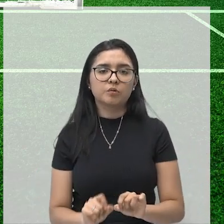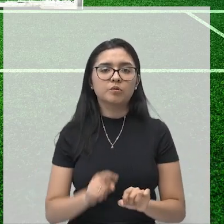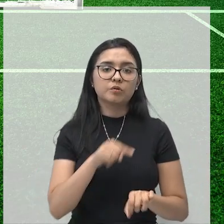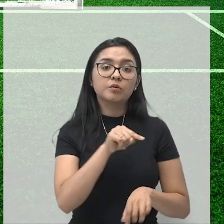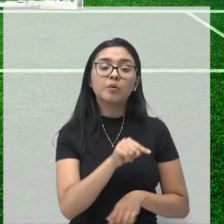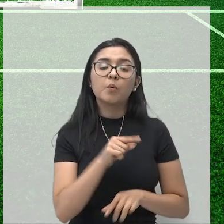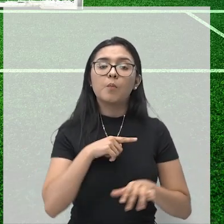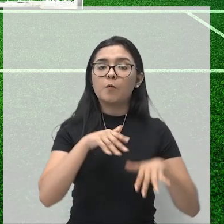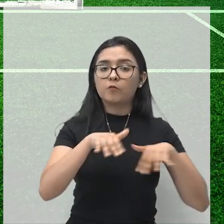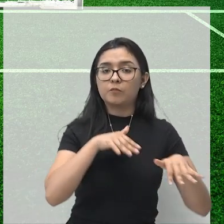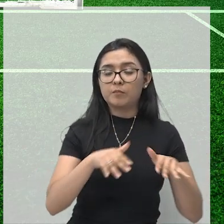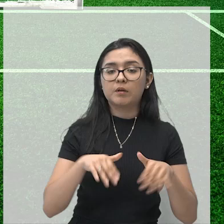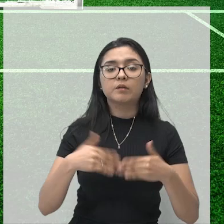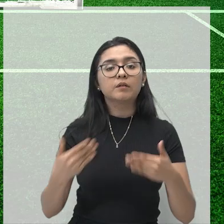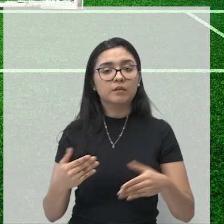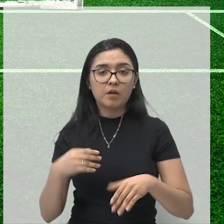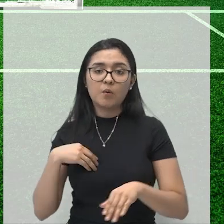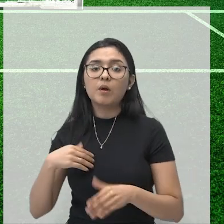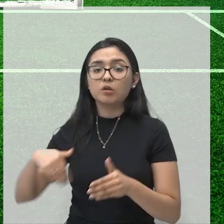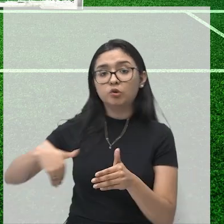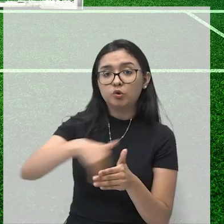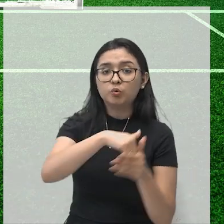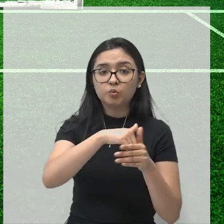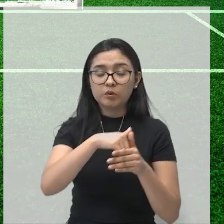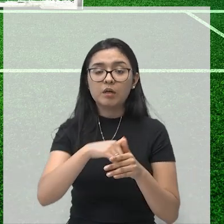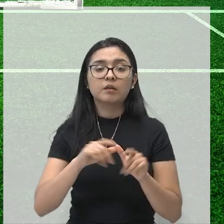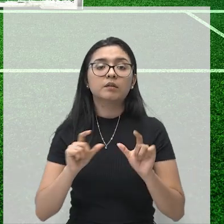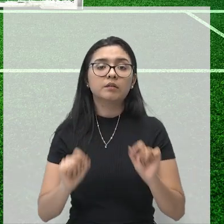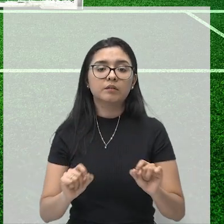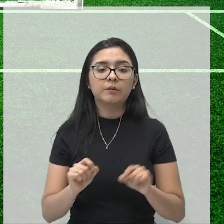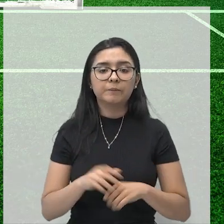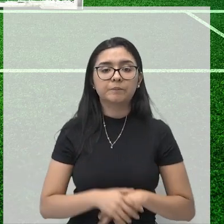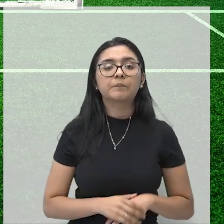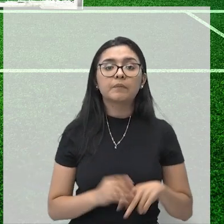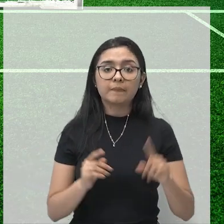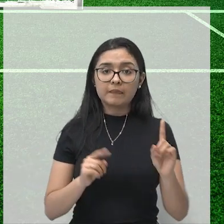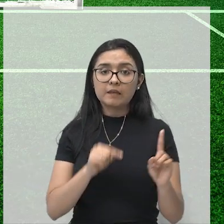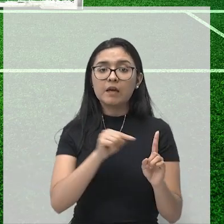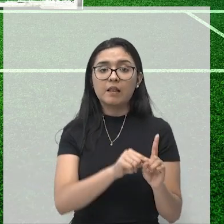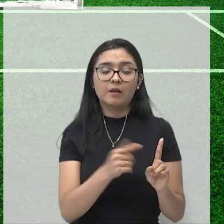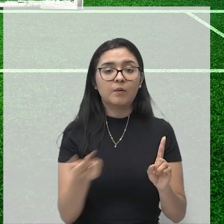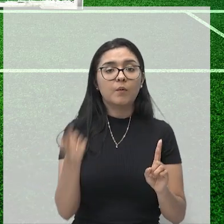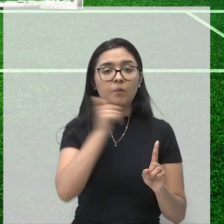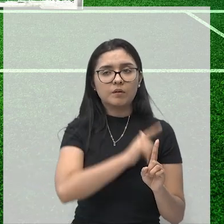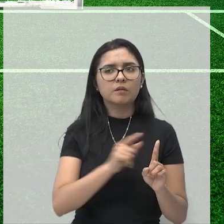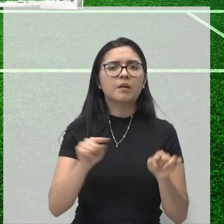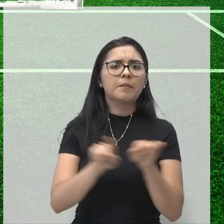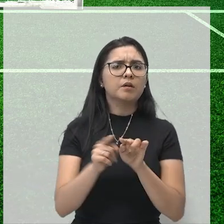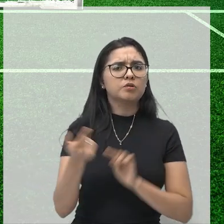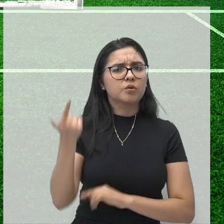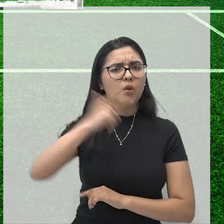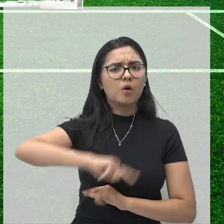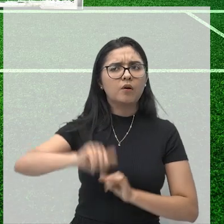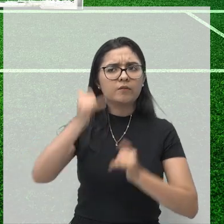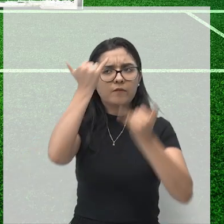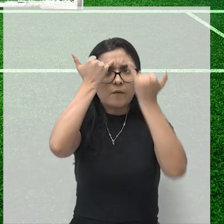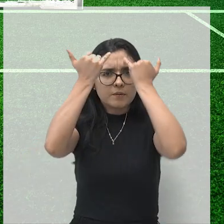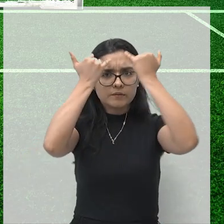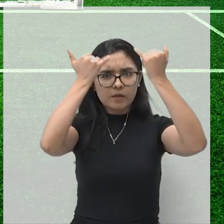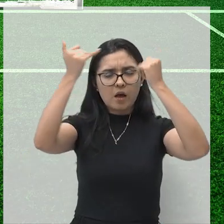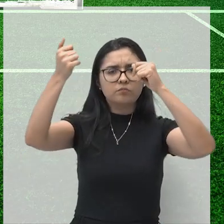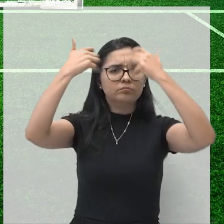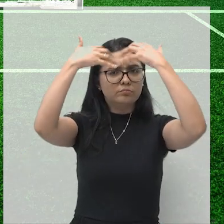Maria. Então, João chuta para Maria e ela faz o mesmo processo de informação que